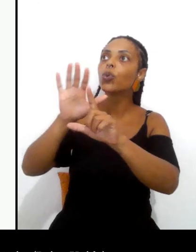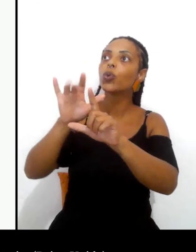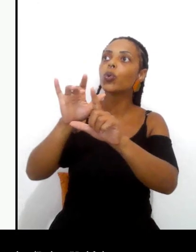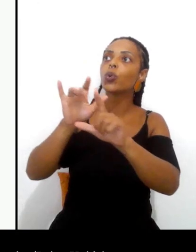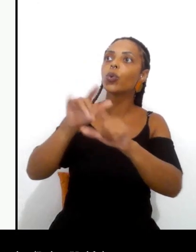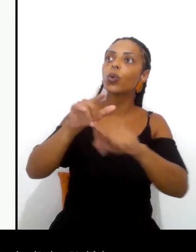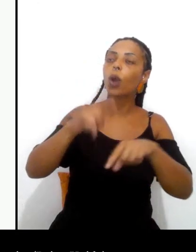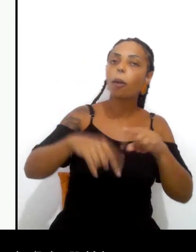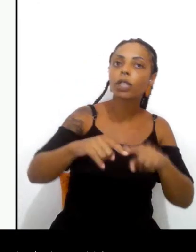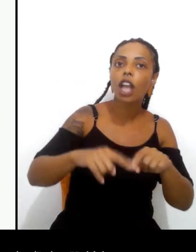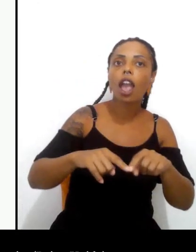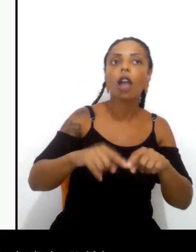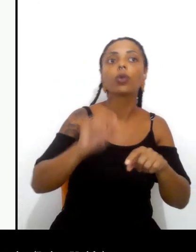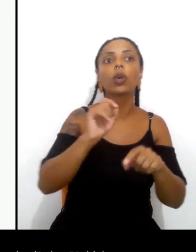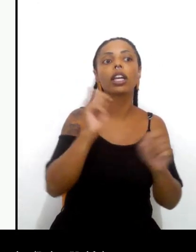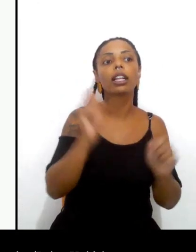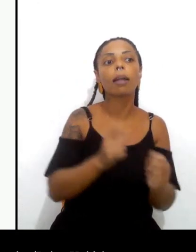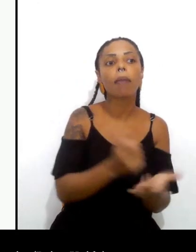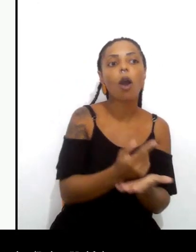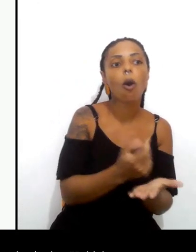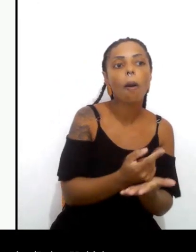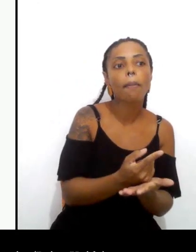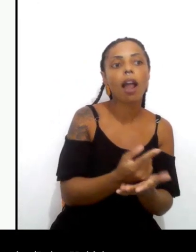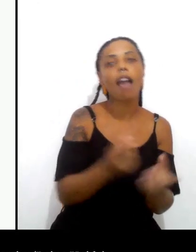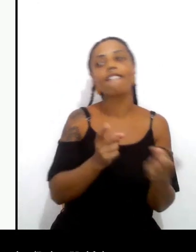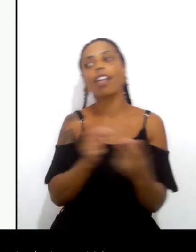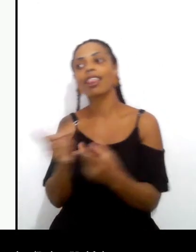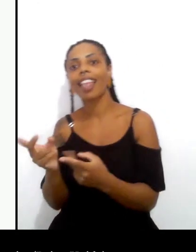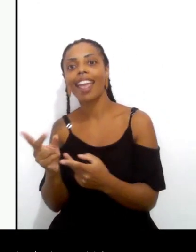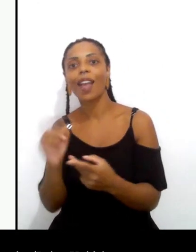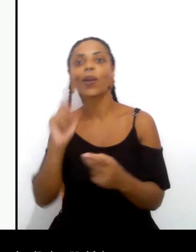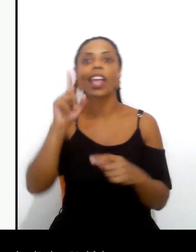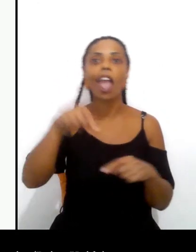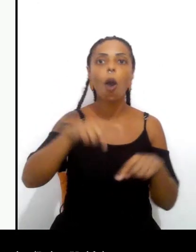vendido se nós analisarmos